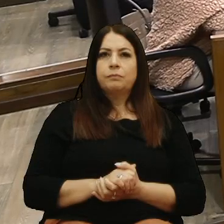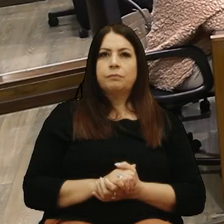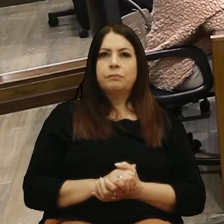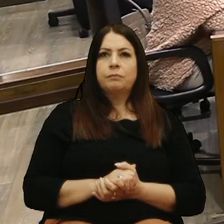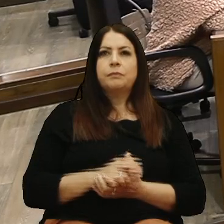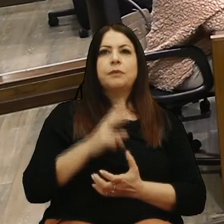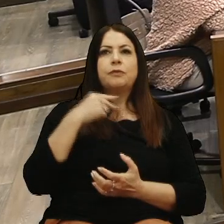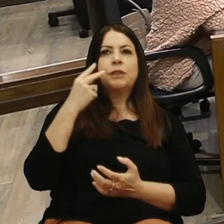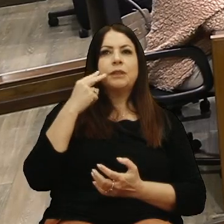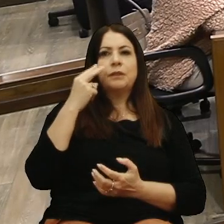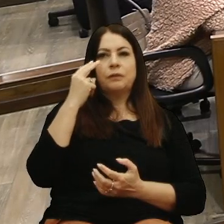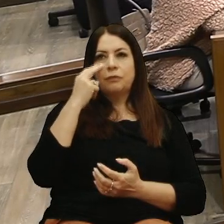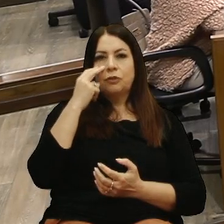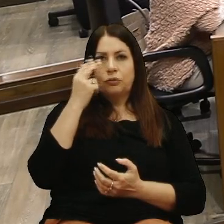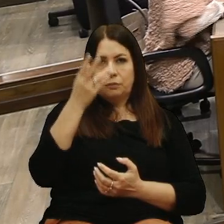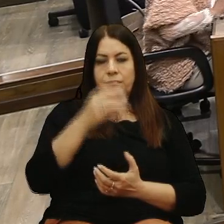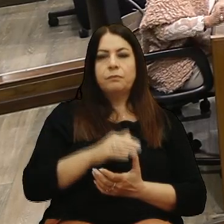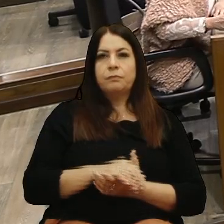Vereador Fantinel.